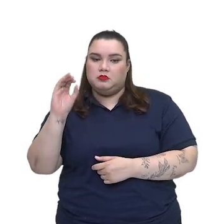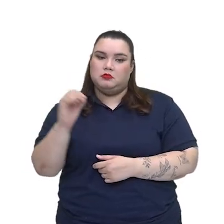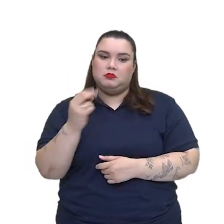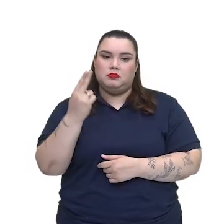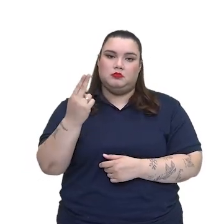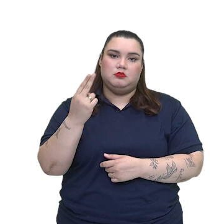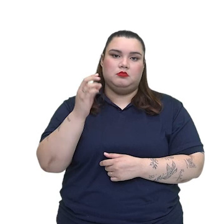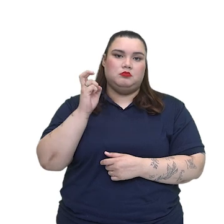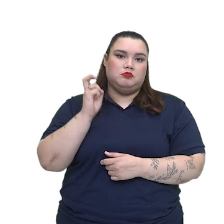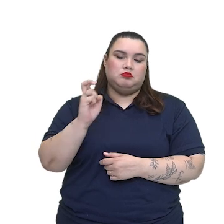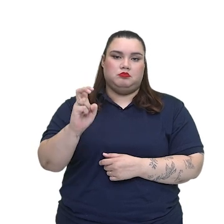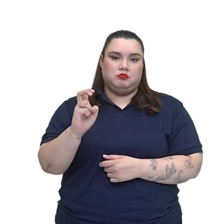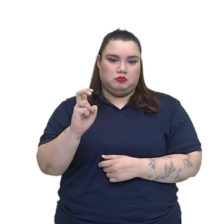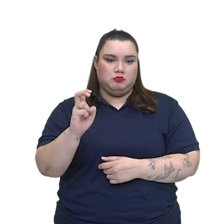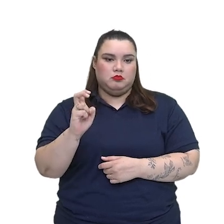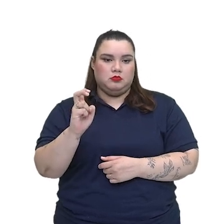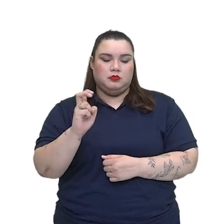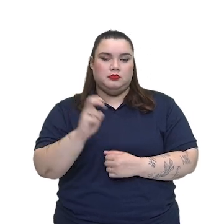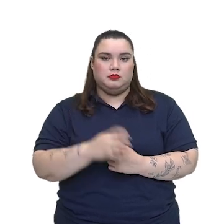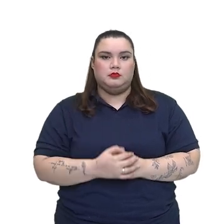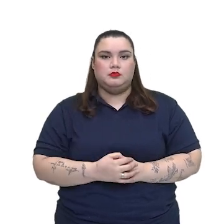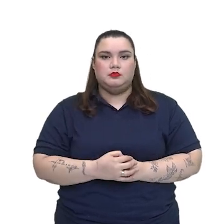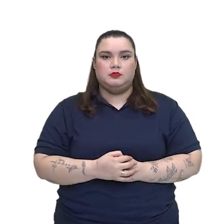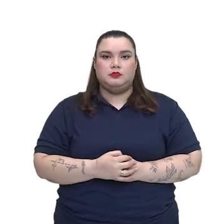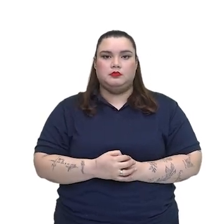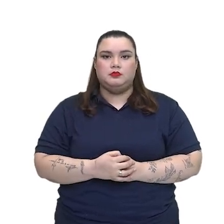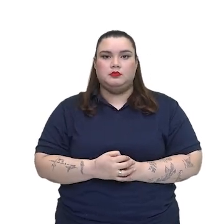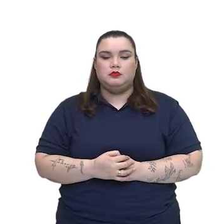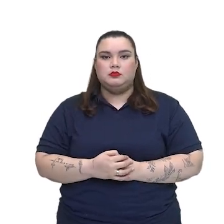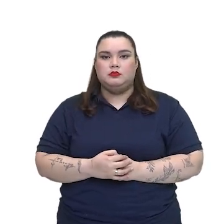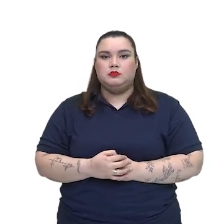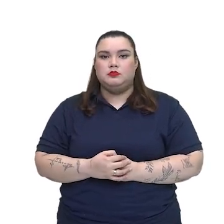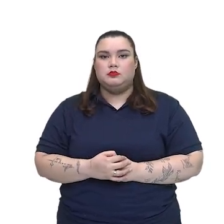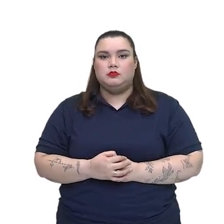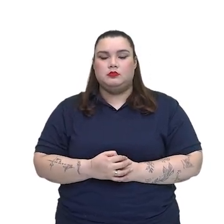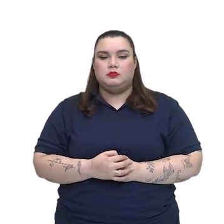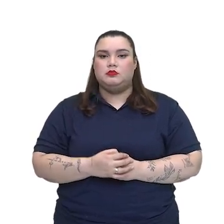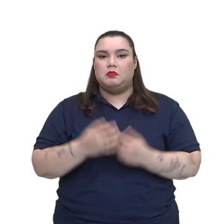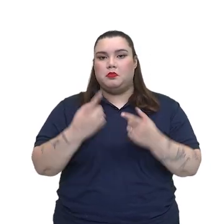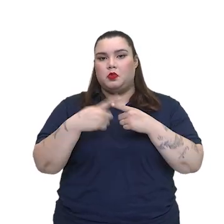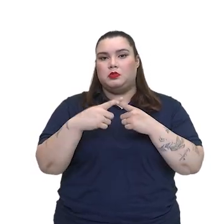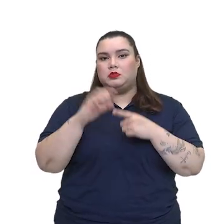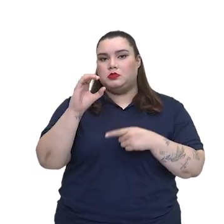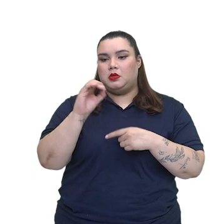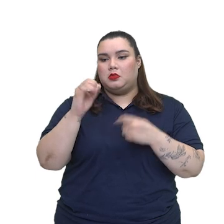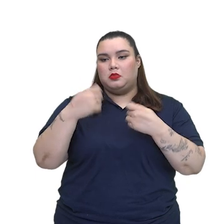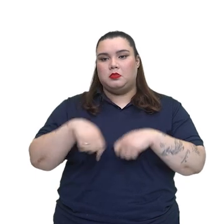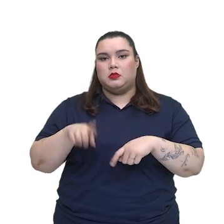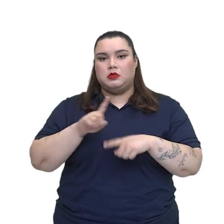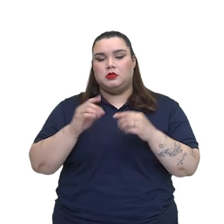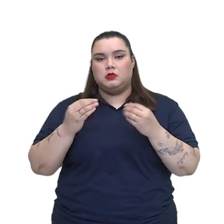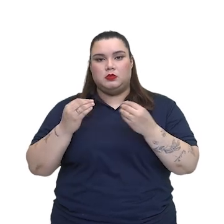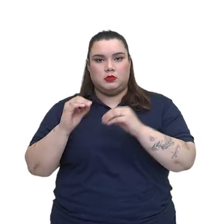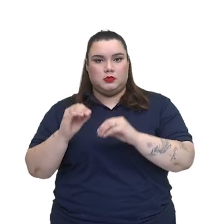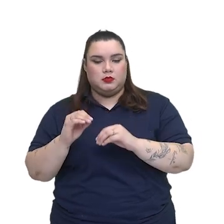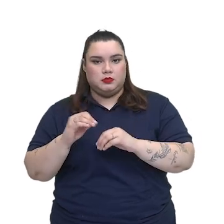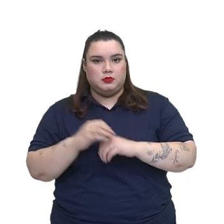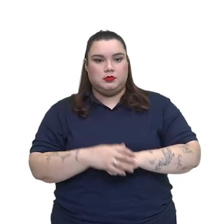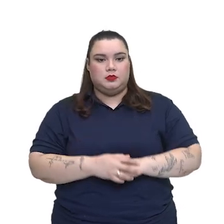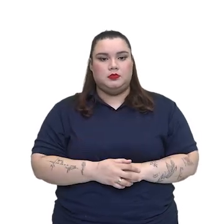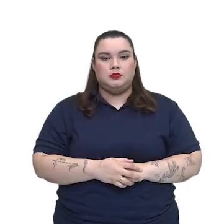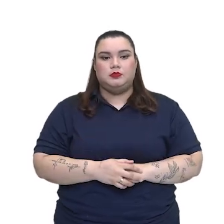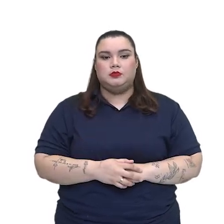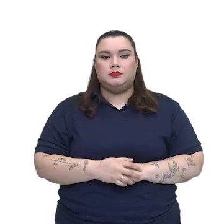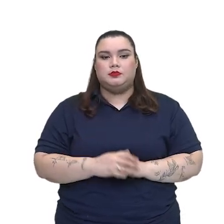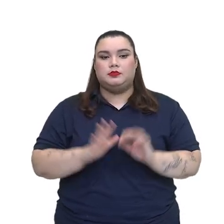0,05, ou simplesmente só o 5, porque o 0, nesse caso, não vai ter valor na frente dele. Então,